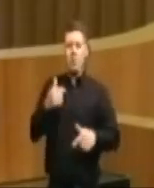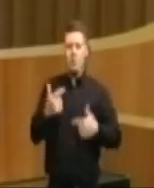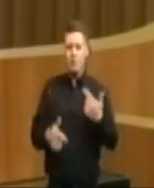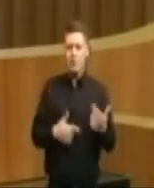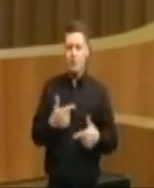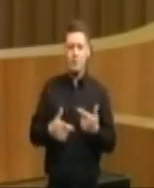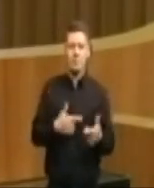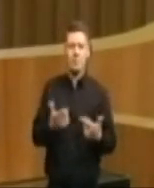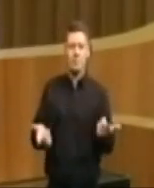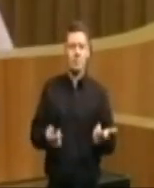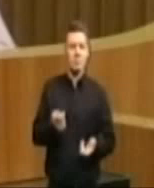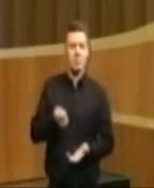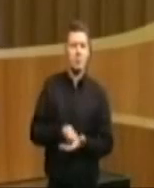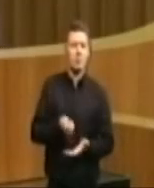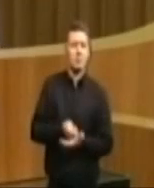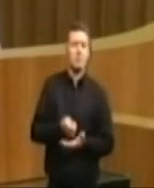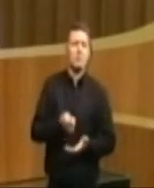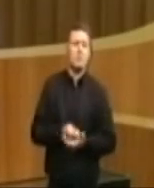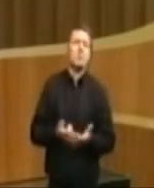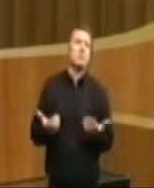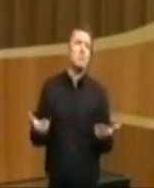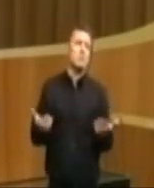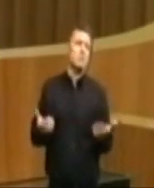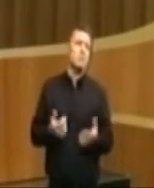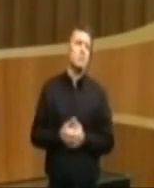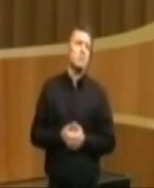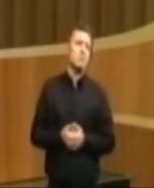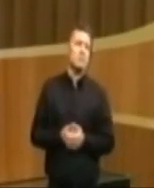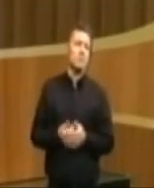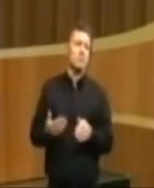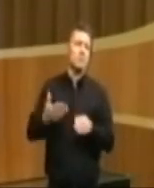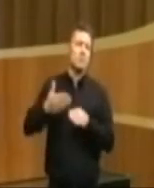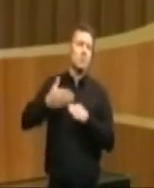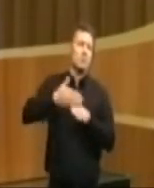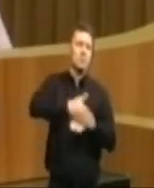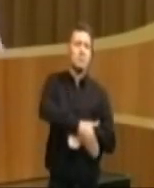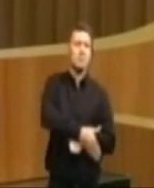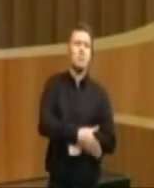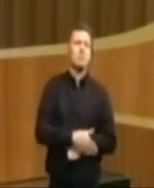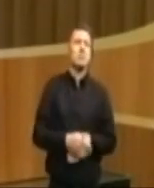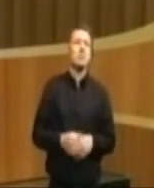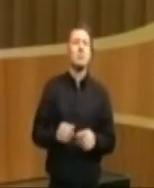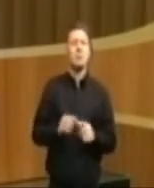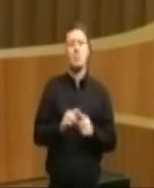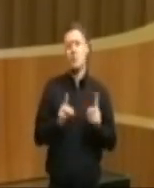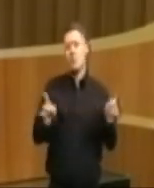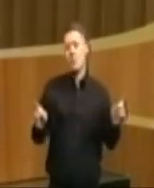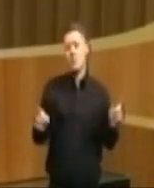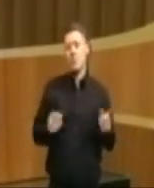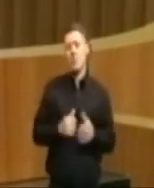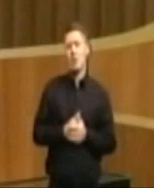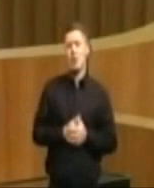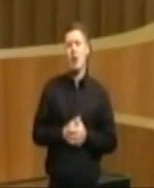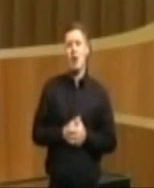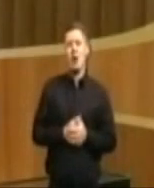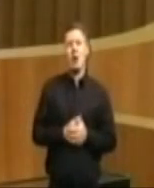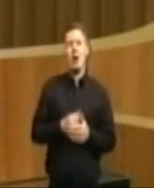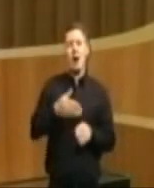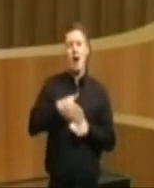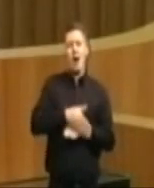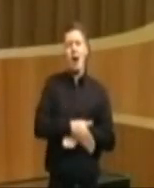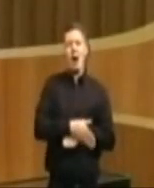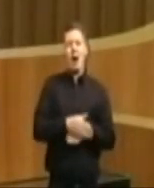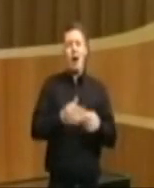isso? Ele não vai ser obrigado. O professor, se ele quiser, ele pode se integrar a essa equipe de formação. Mas essa formação no local